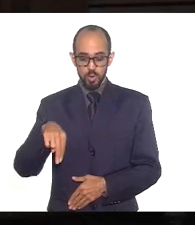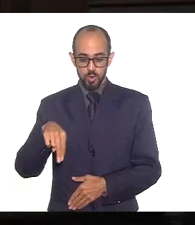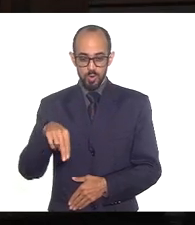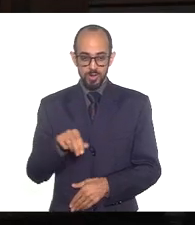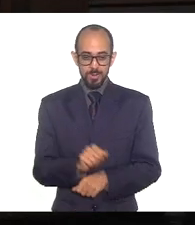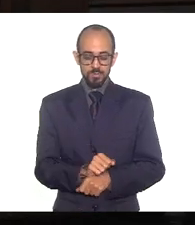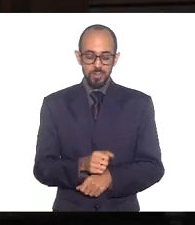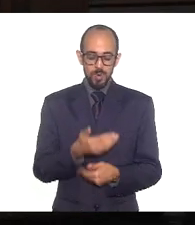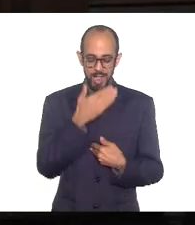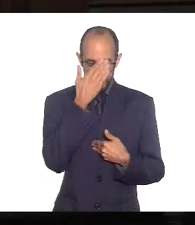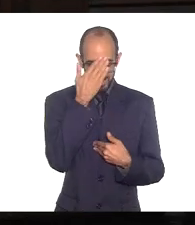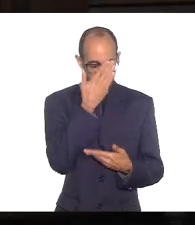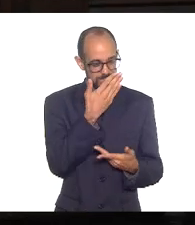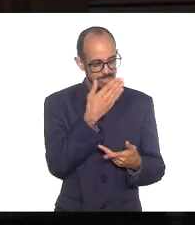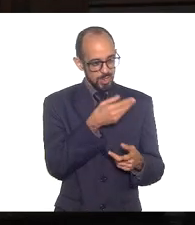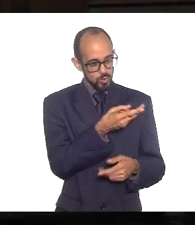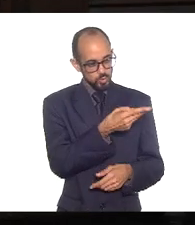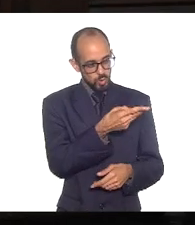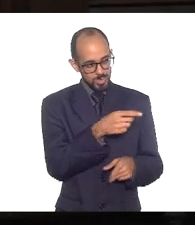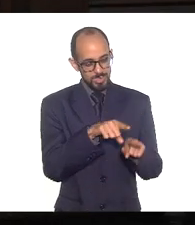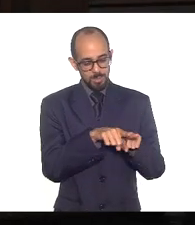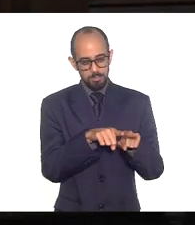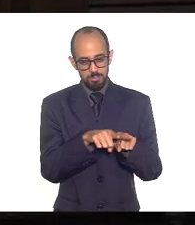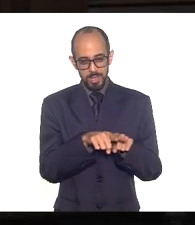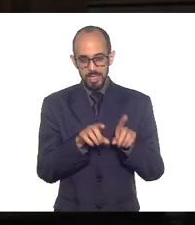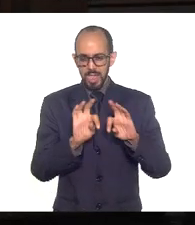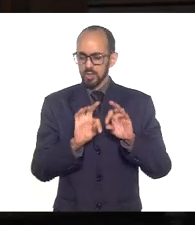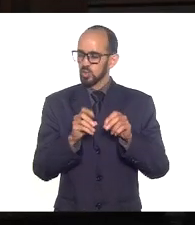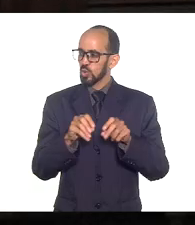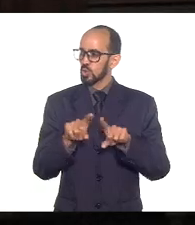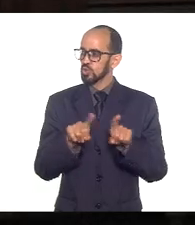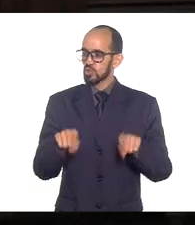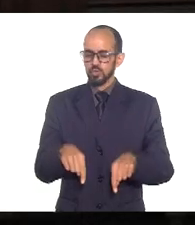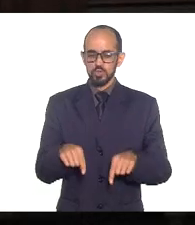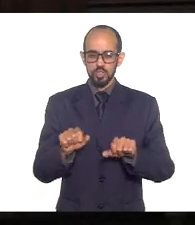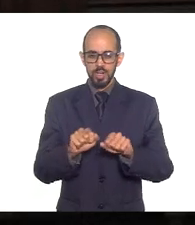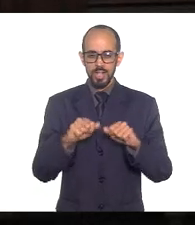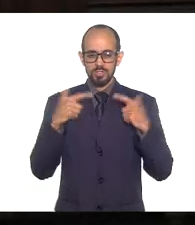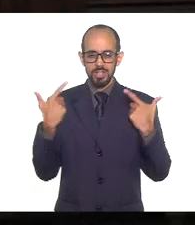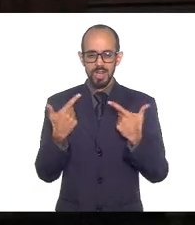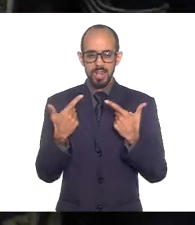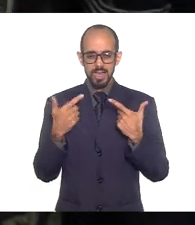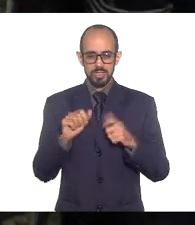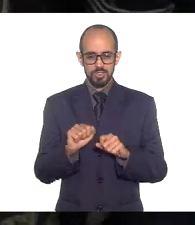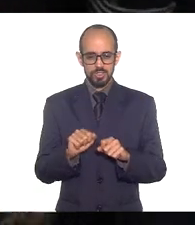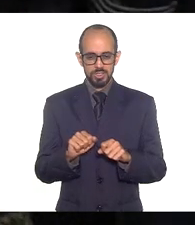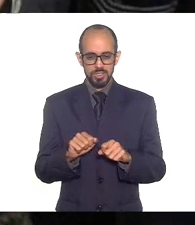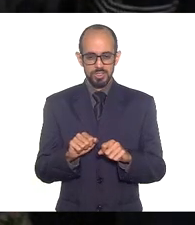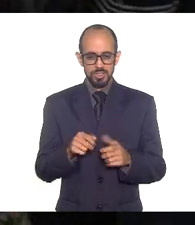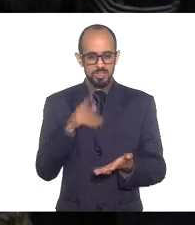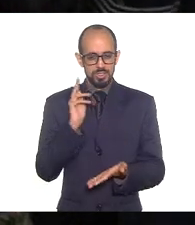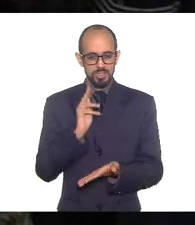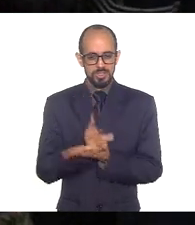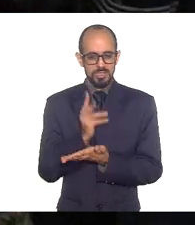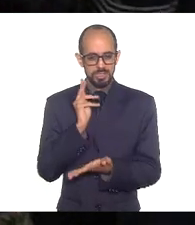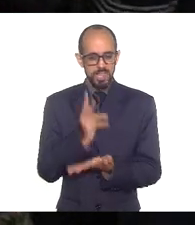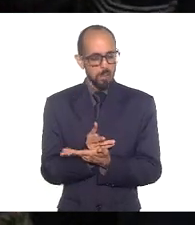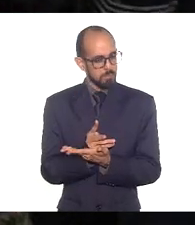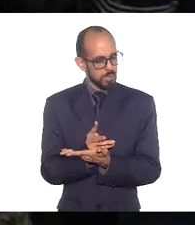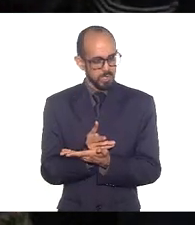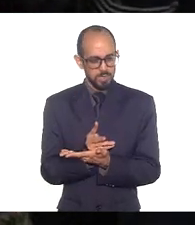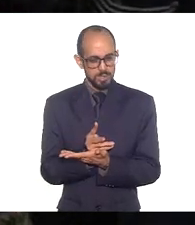eu queria agradecer todos os funcionários da Assembleia Legislativa que sempre